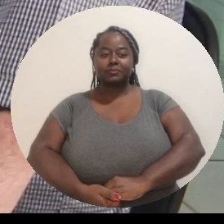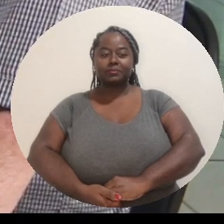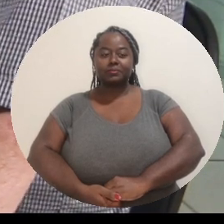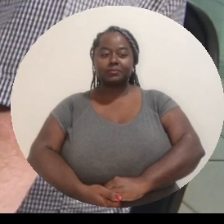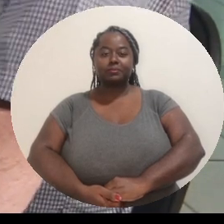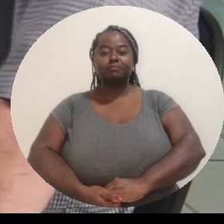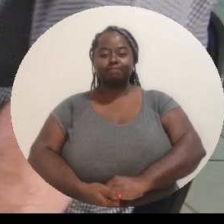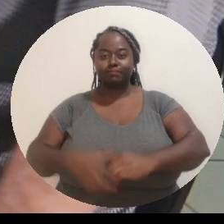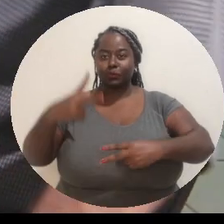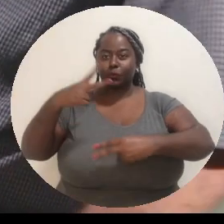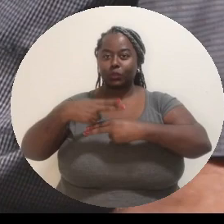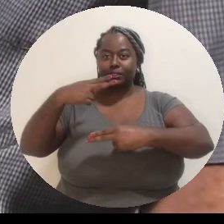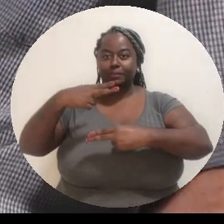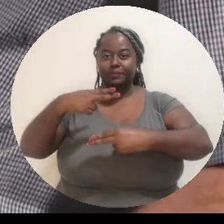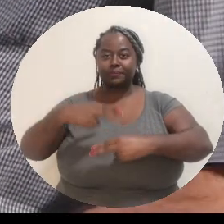Corta.